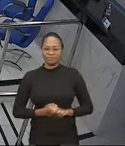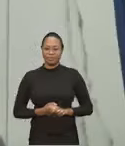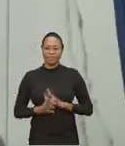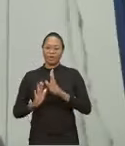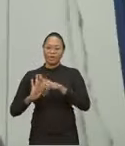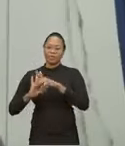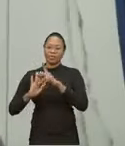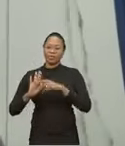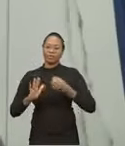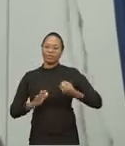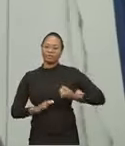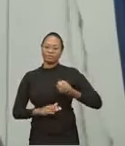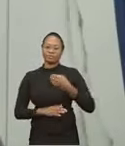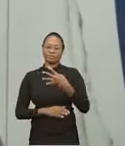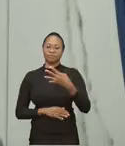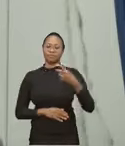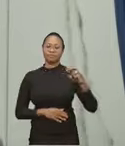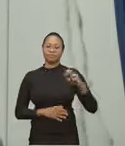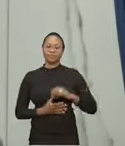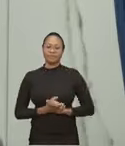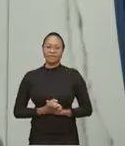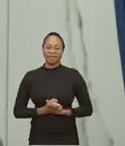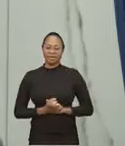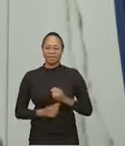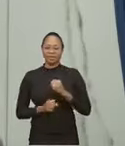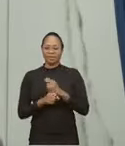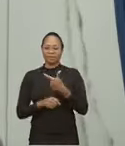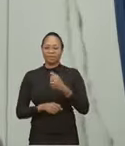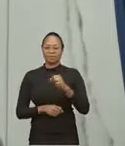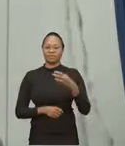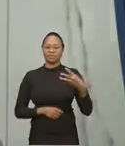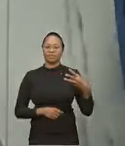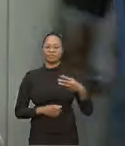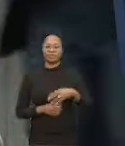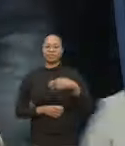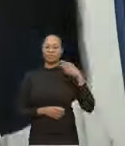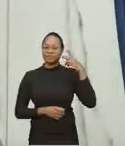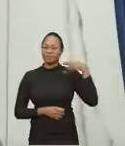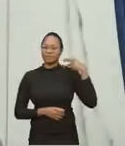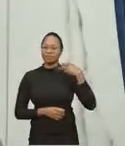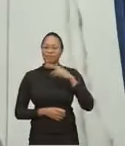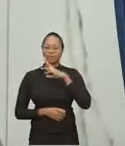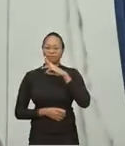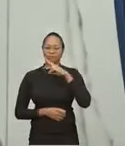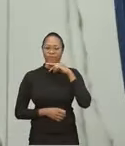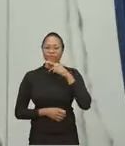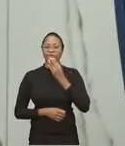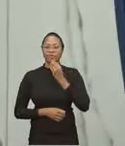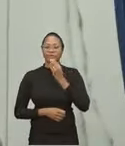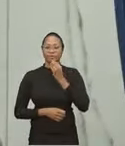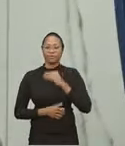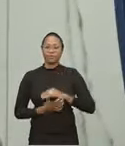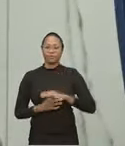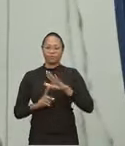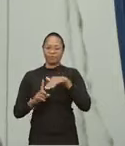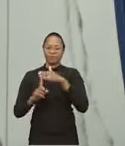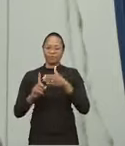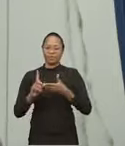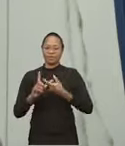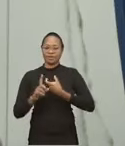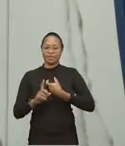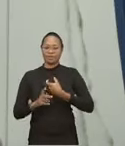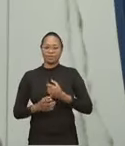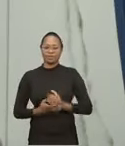Projeto de resolução de número 045/2023, de autoria do vereador Gilvan Souza, PSDB, concede a medalha Zumbi dos Palmares ao